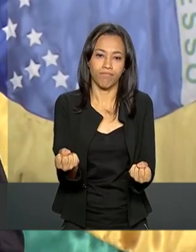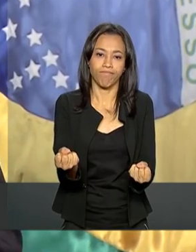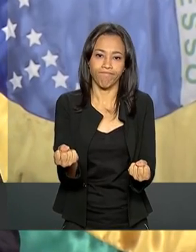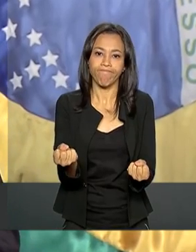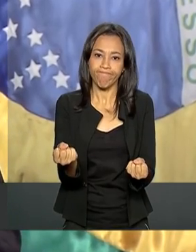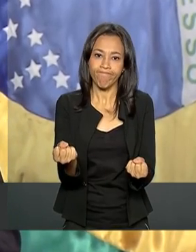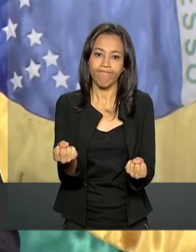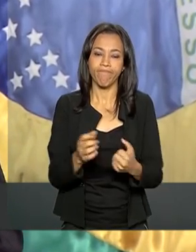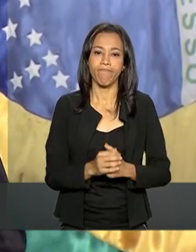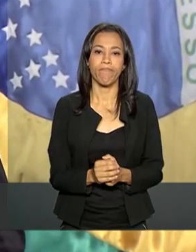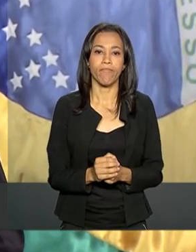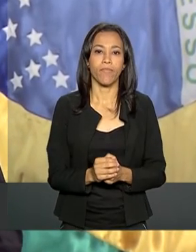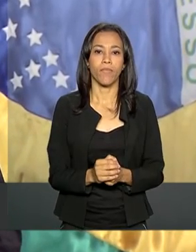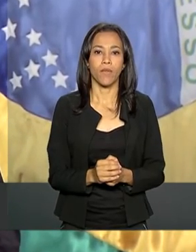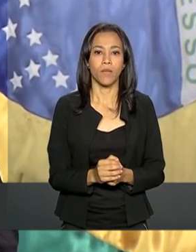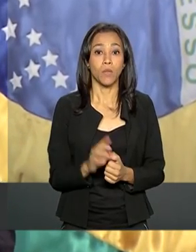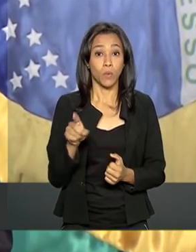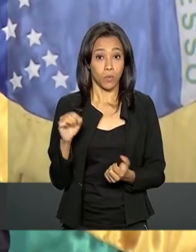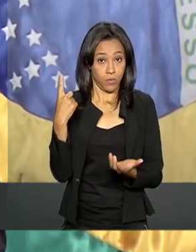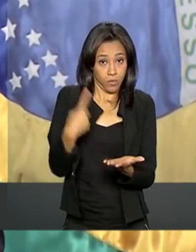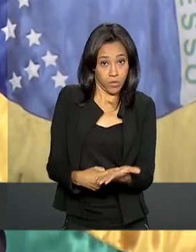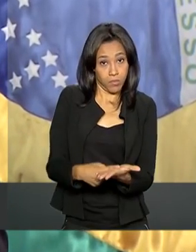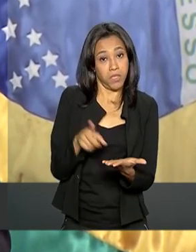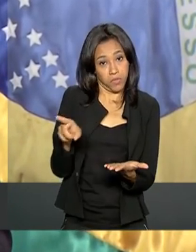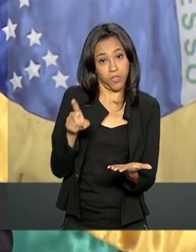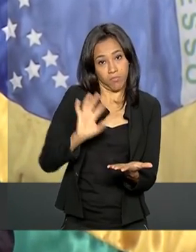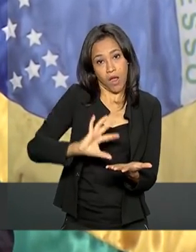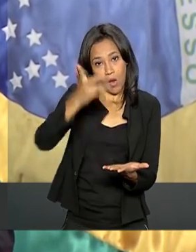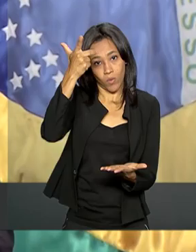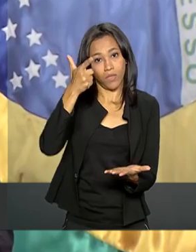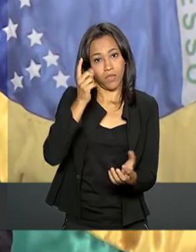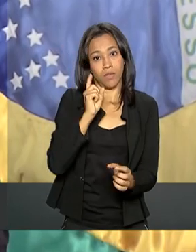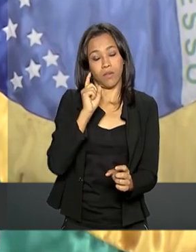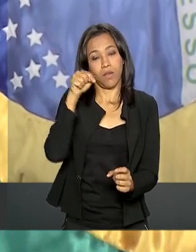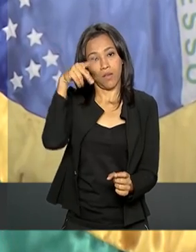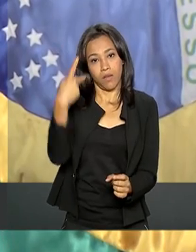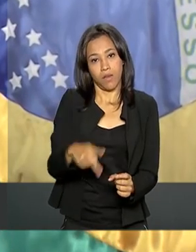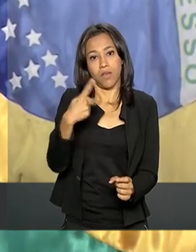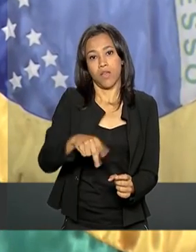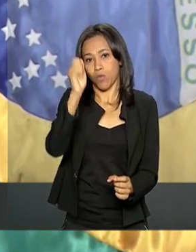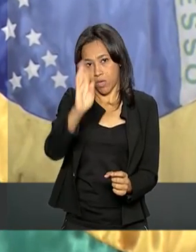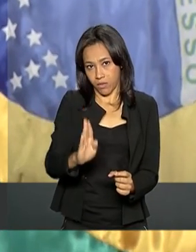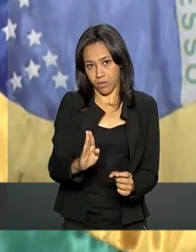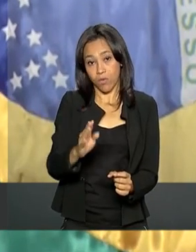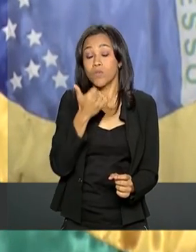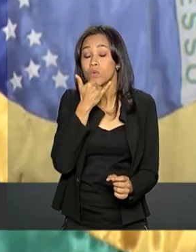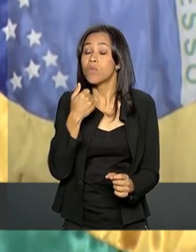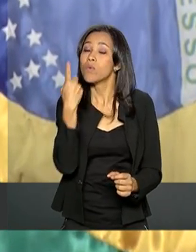a incumbência da realização em seu país. E a grande preocupação